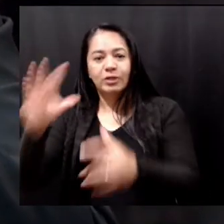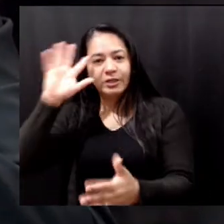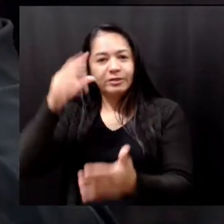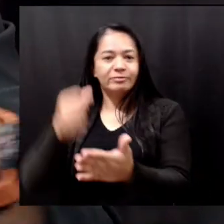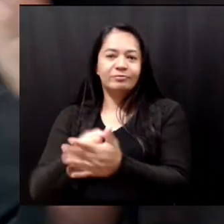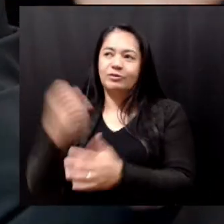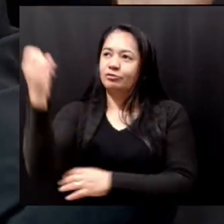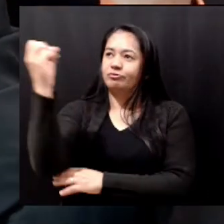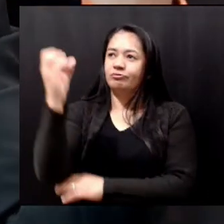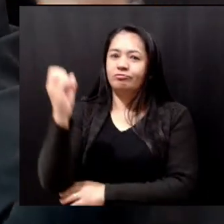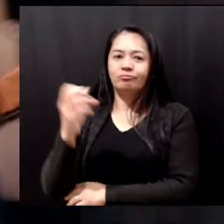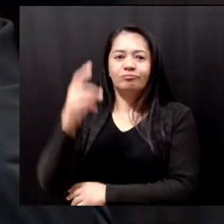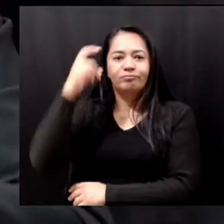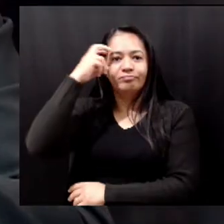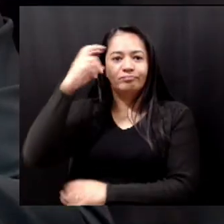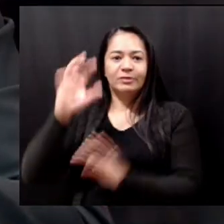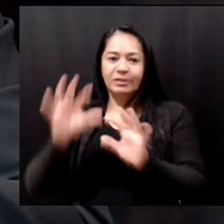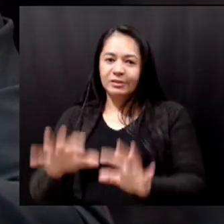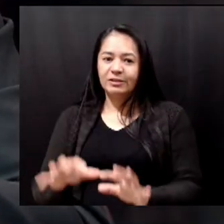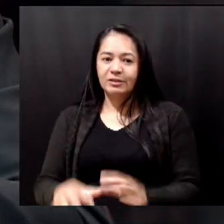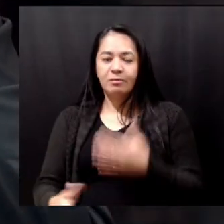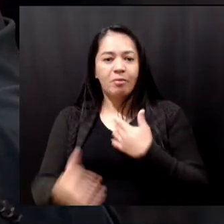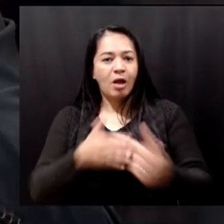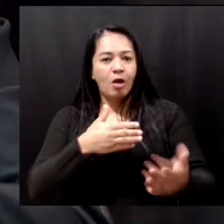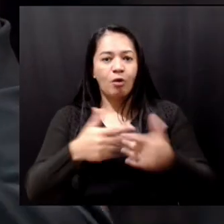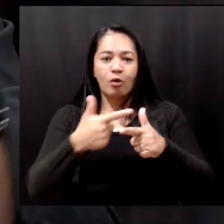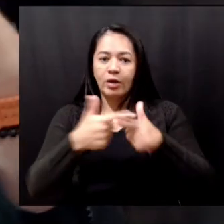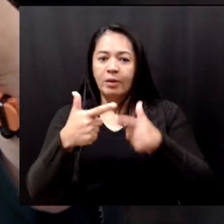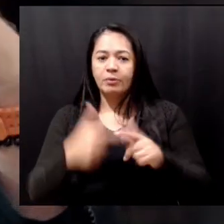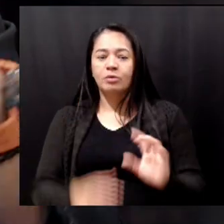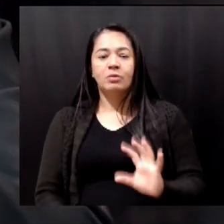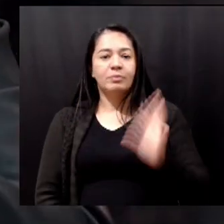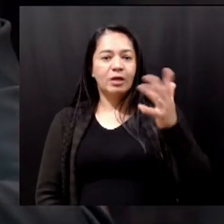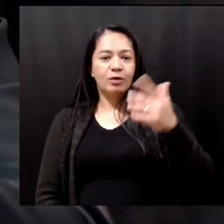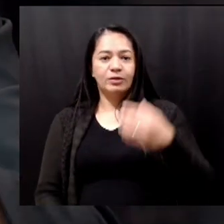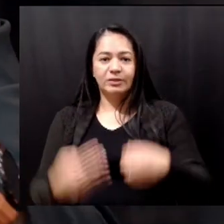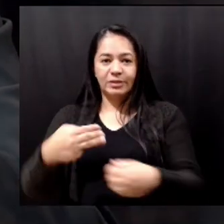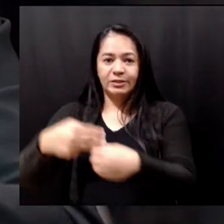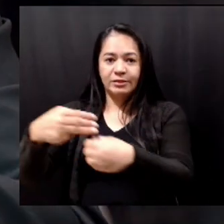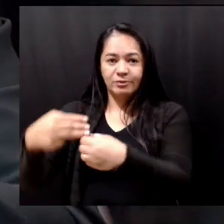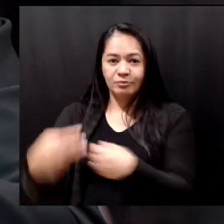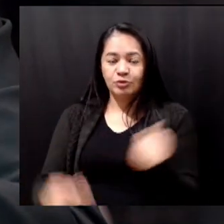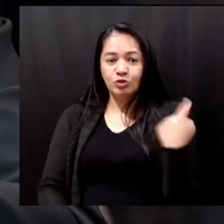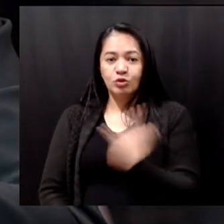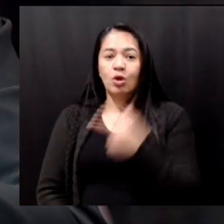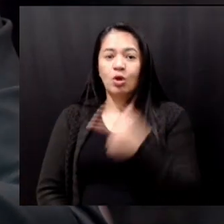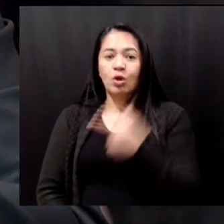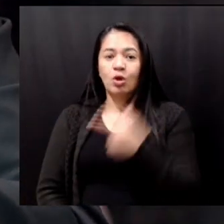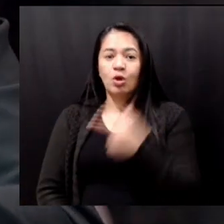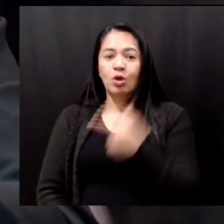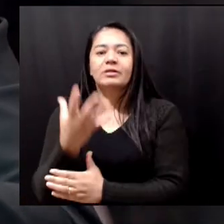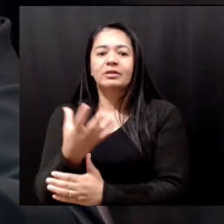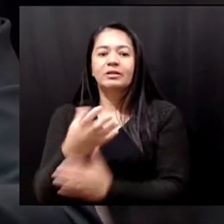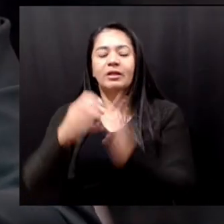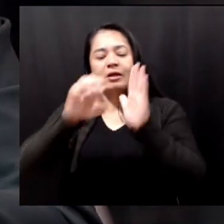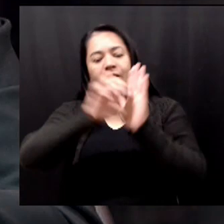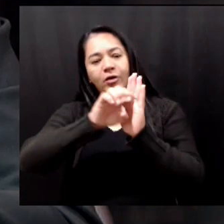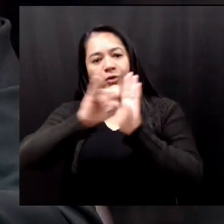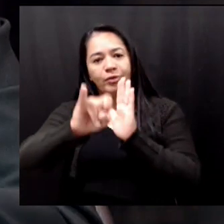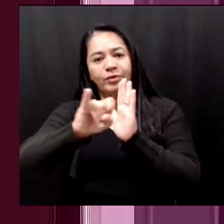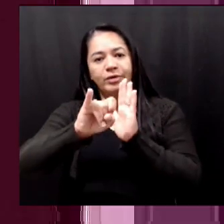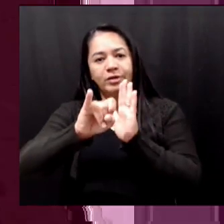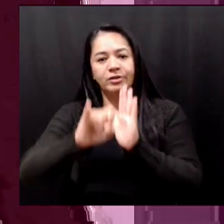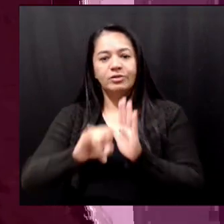aí. E isso para qualquer problema que o município tenha. A gente consegue criar esses editais de uma maneira muito